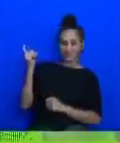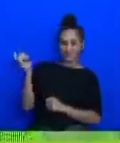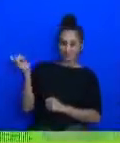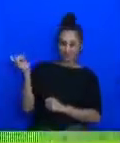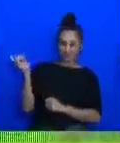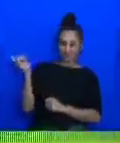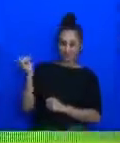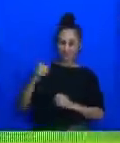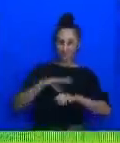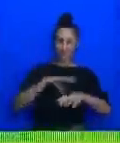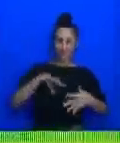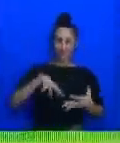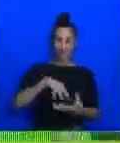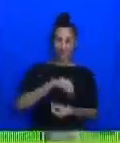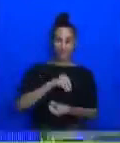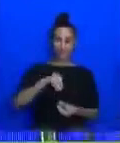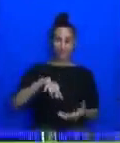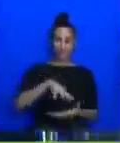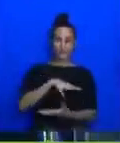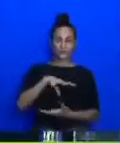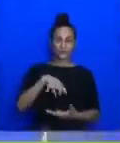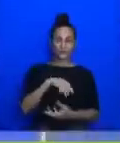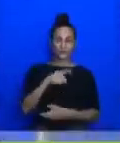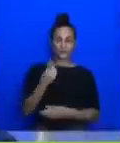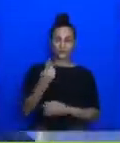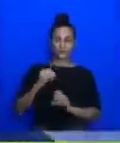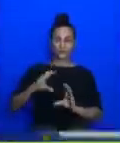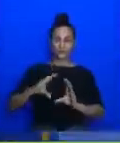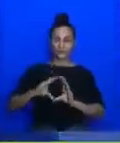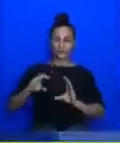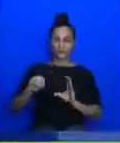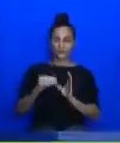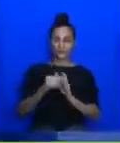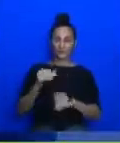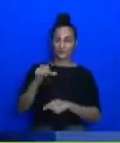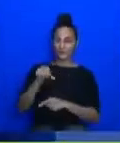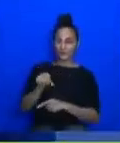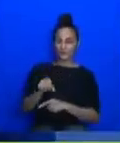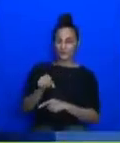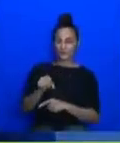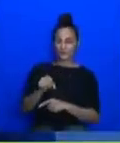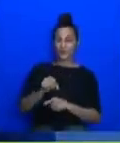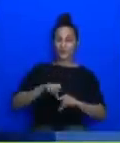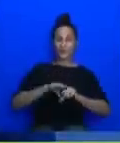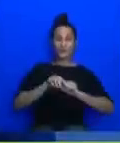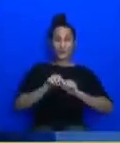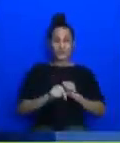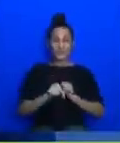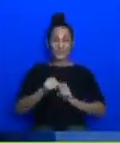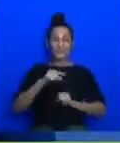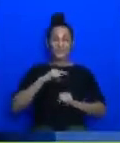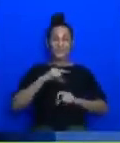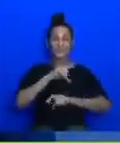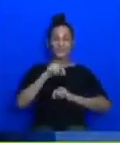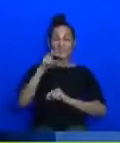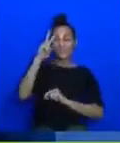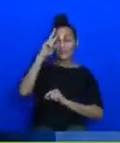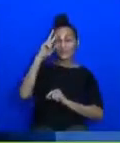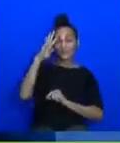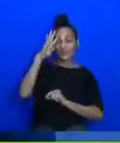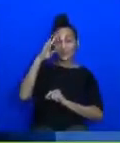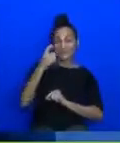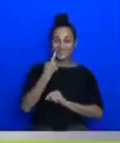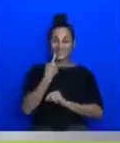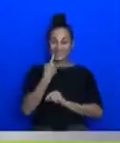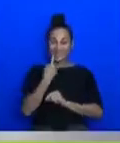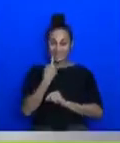valendo. Globo recarregado, embaralhando 10 bolas numeradas de 0 a 9. Super 7 conta com sorteios às segundas,